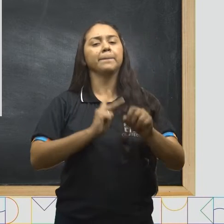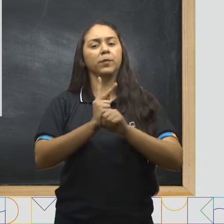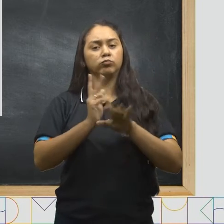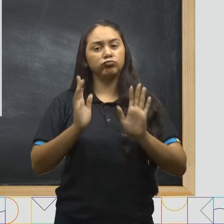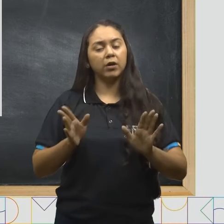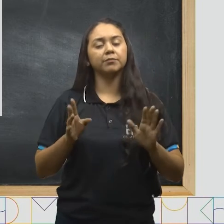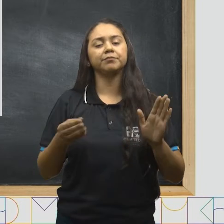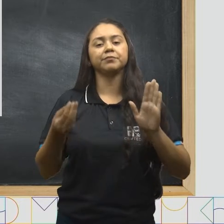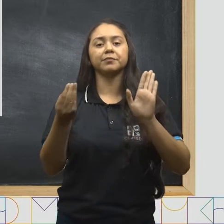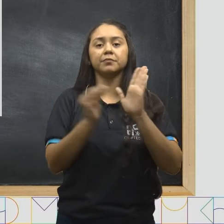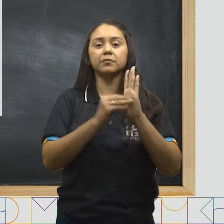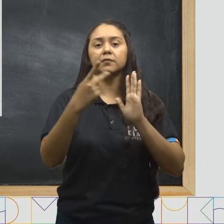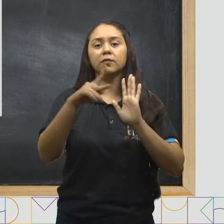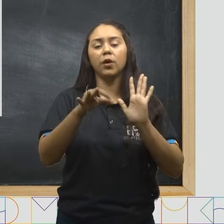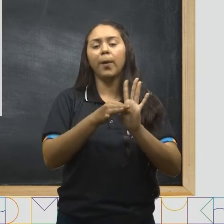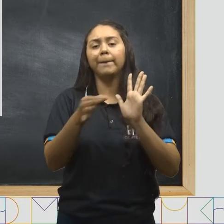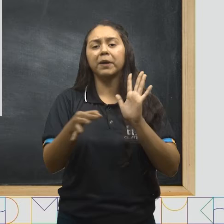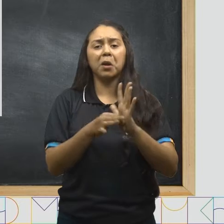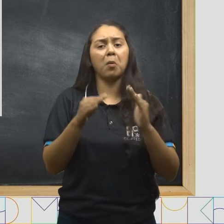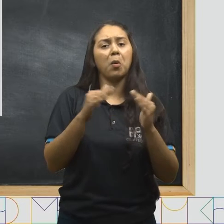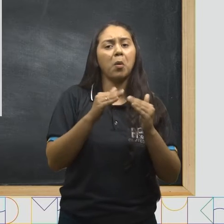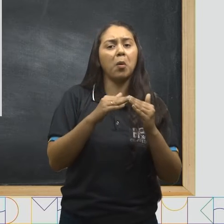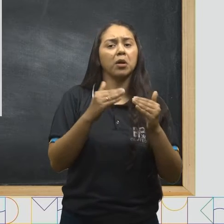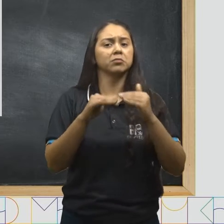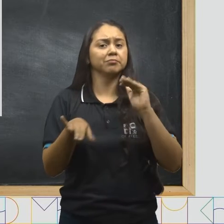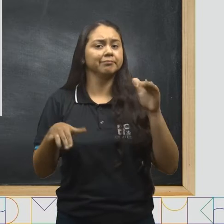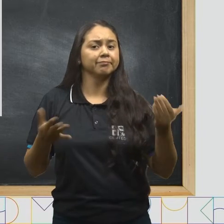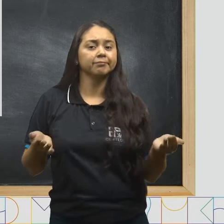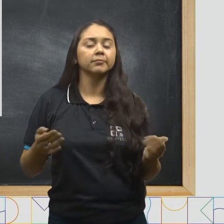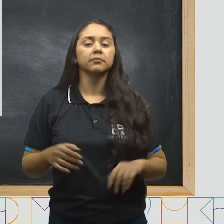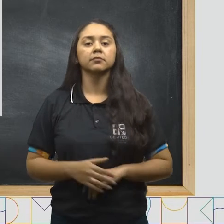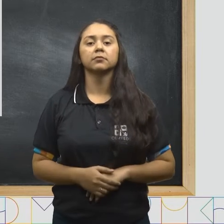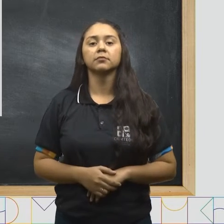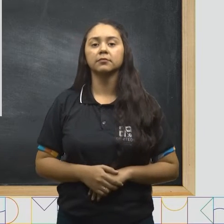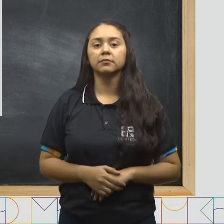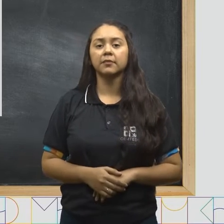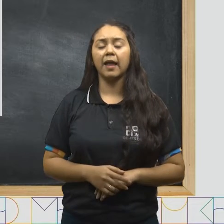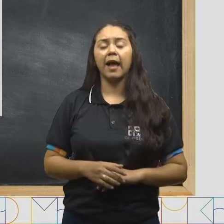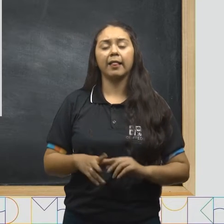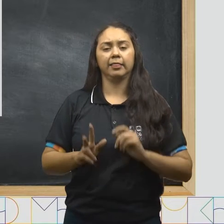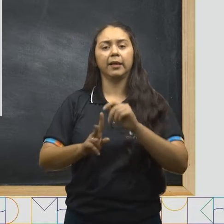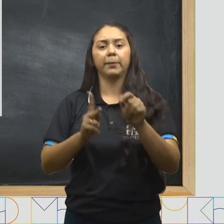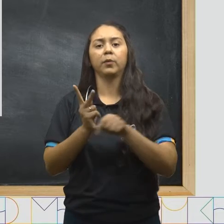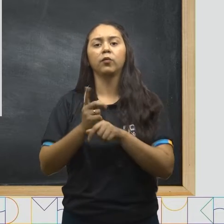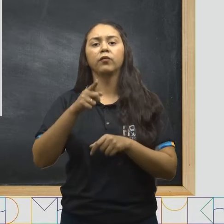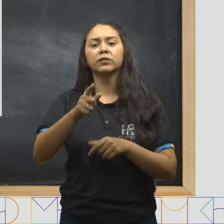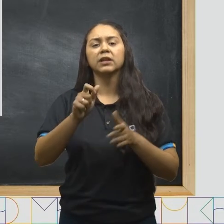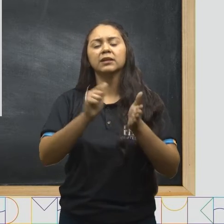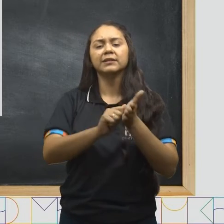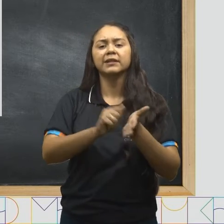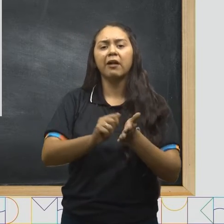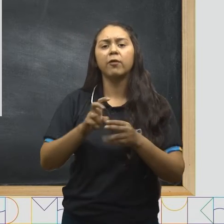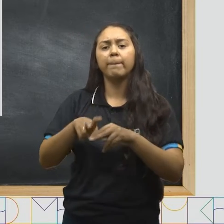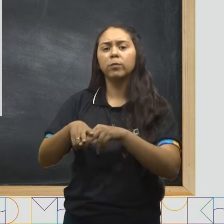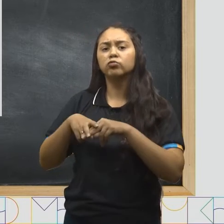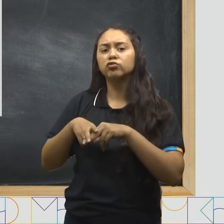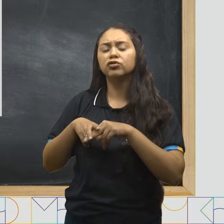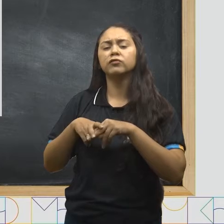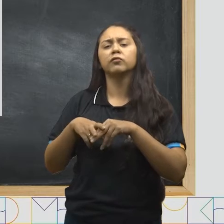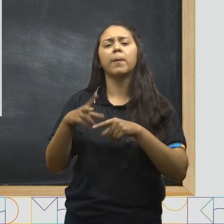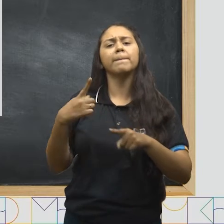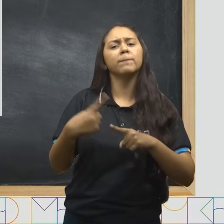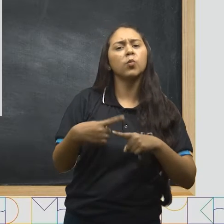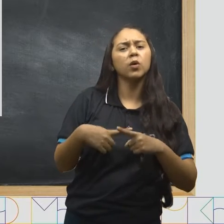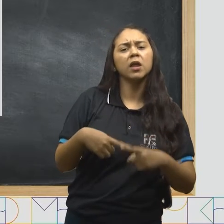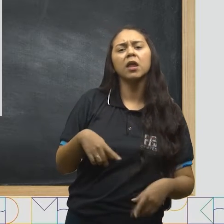sua opinião, se você concorda ou não. Depois, você deve escrever os argumentos, as razões,